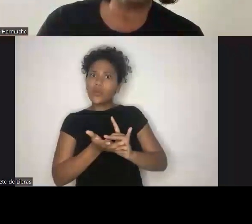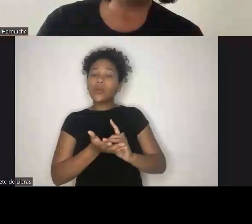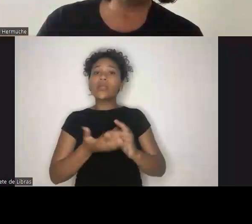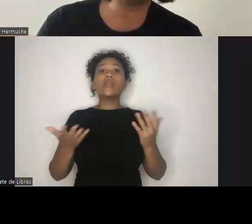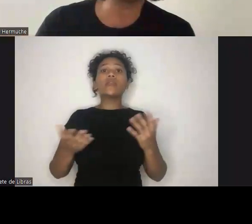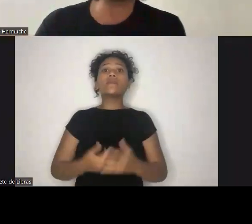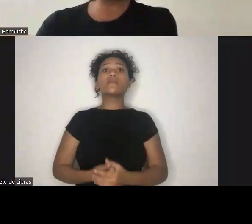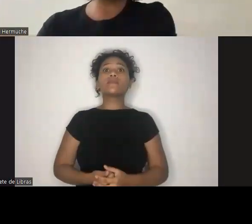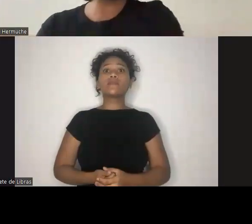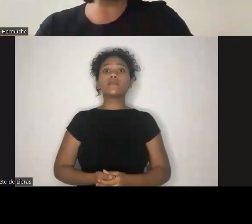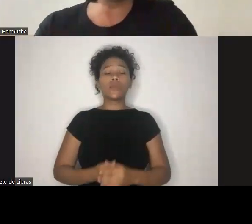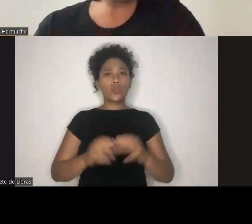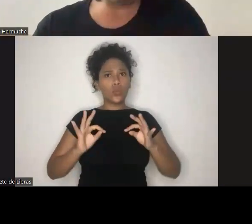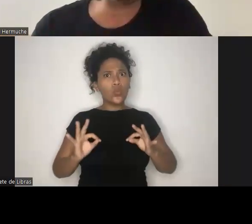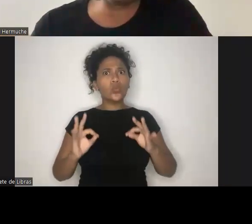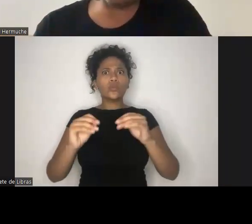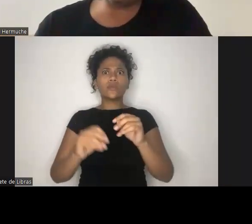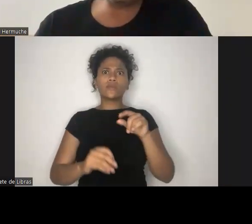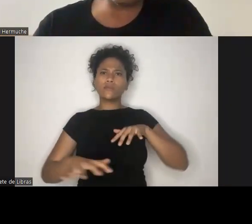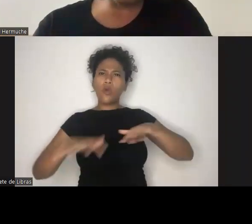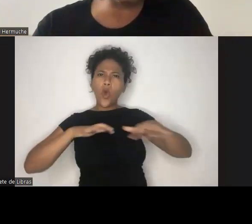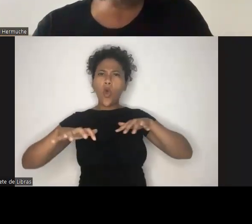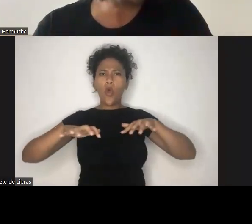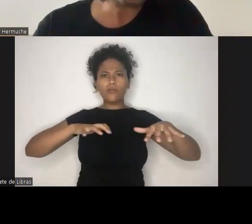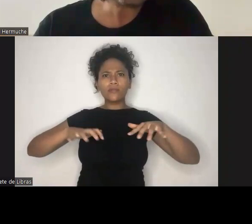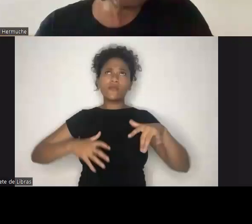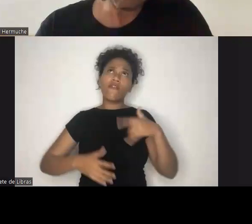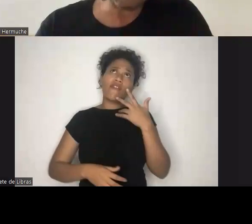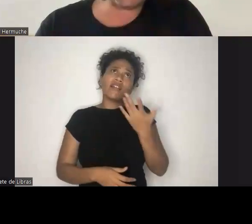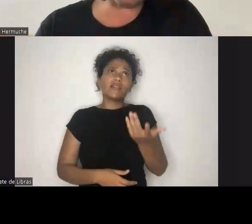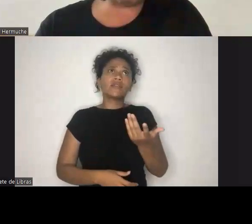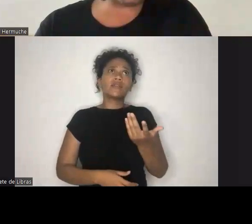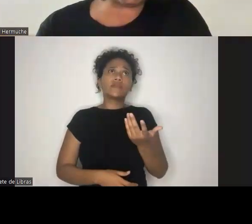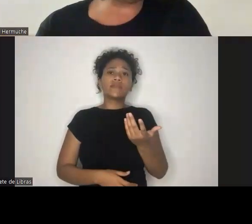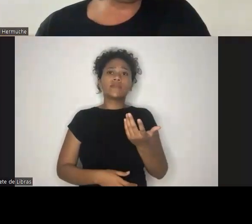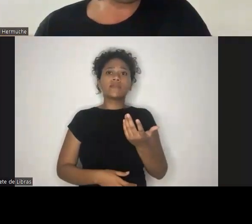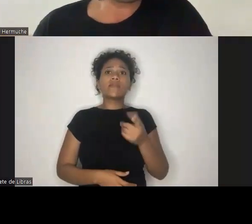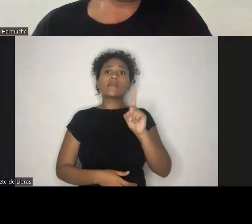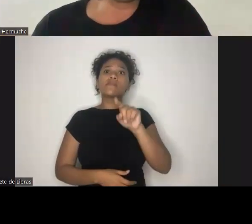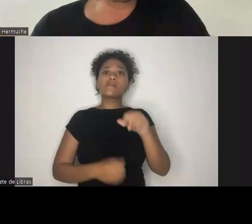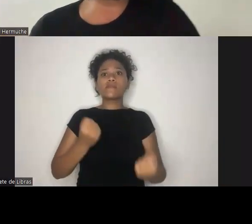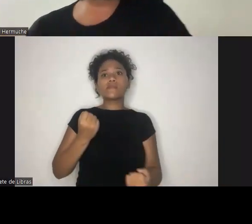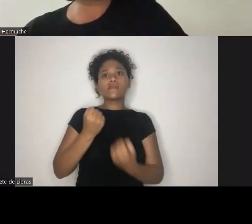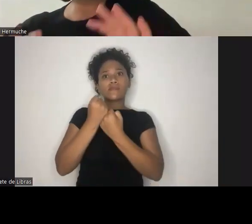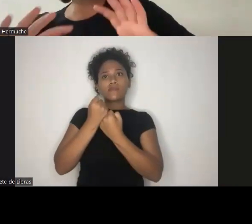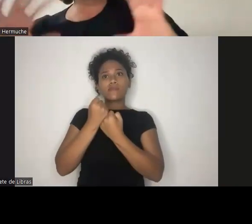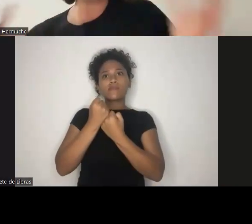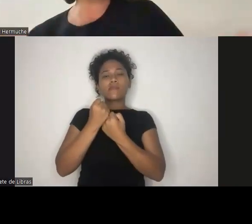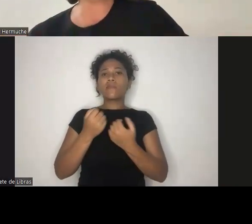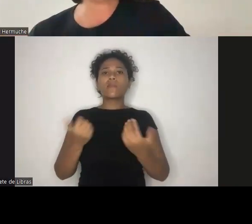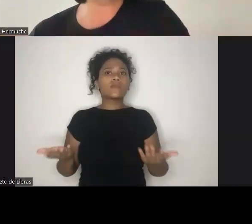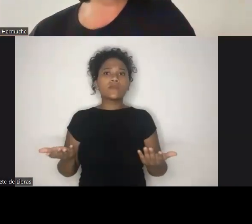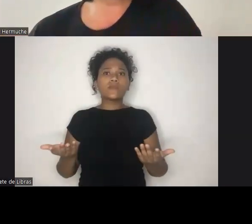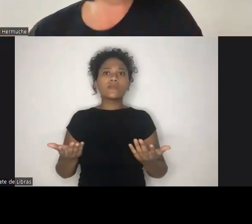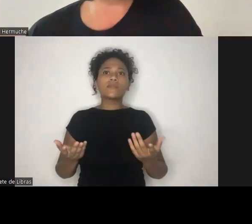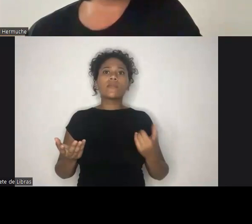tudo todo esse movimento né vamos dizer assim ele é apoiado por um